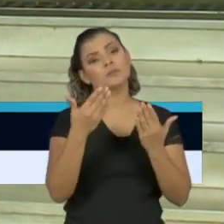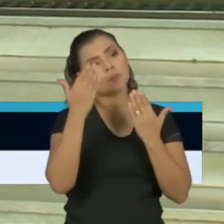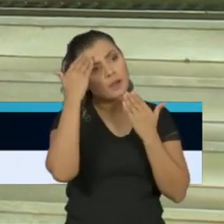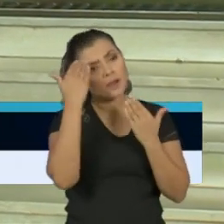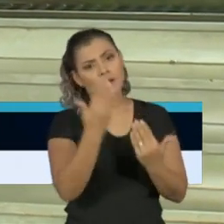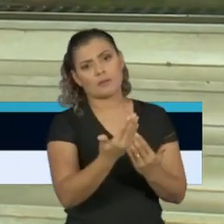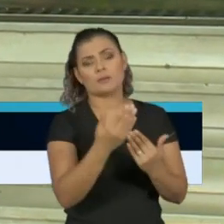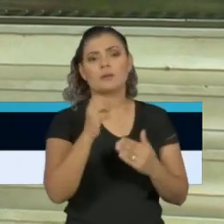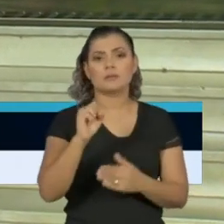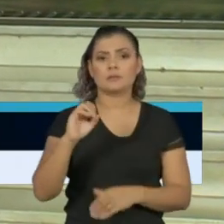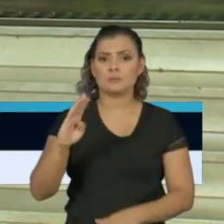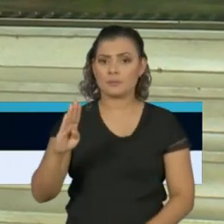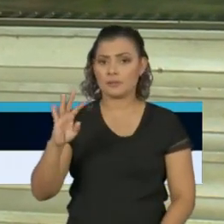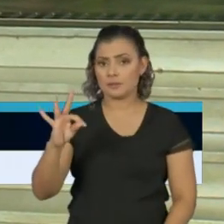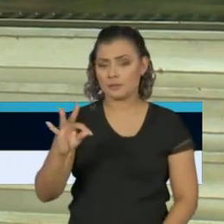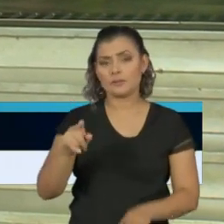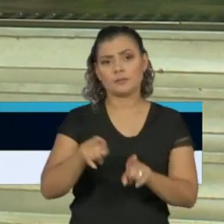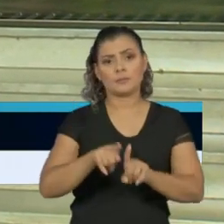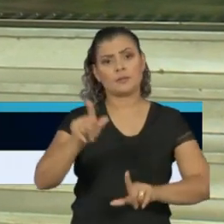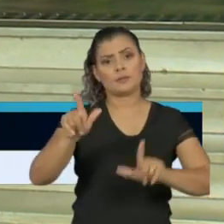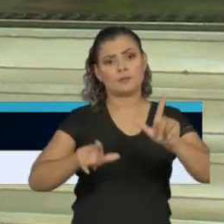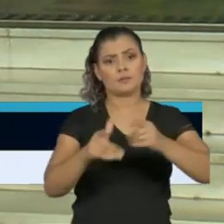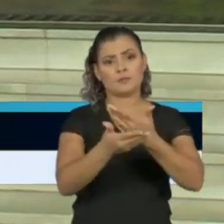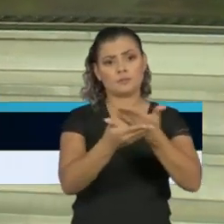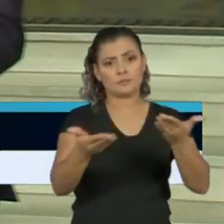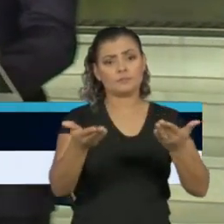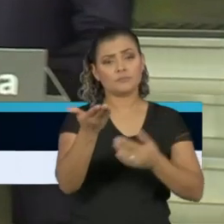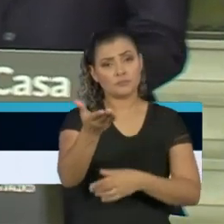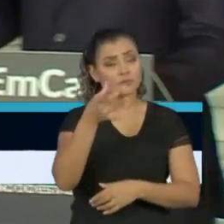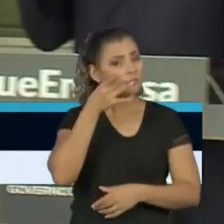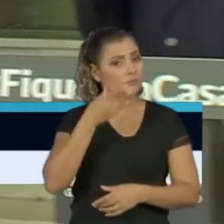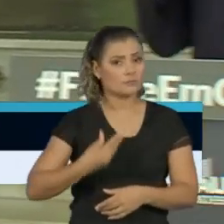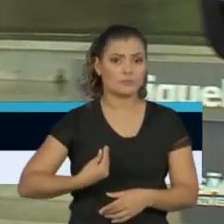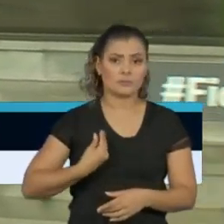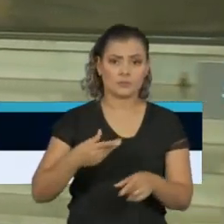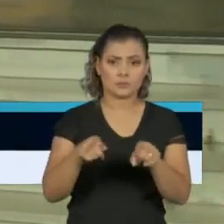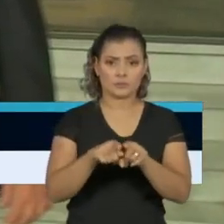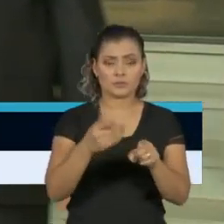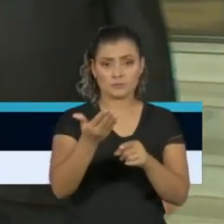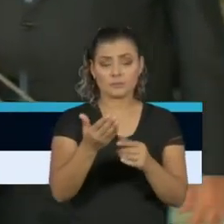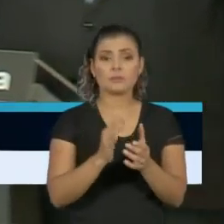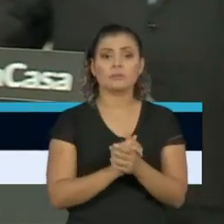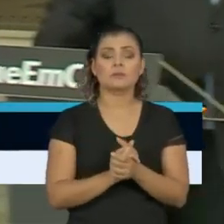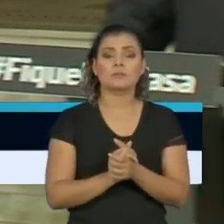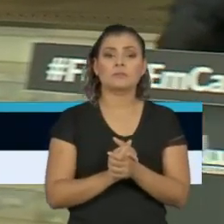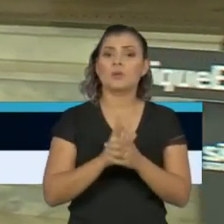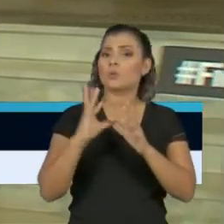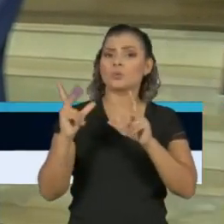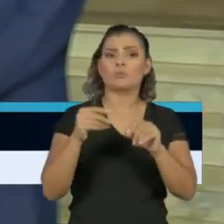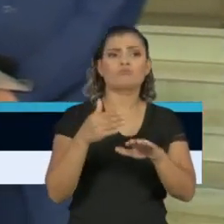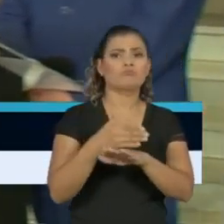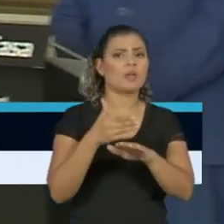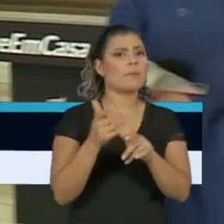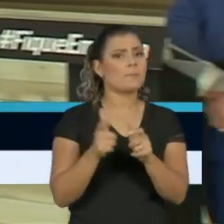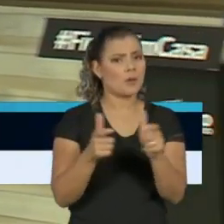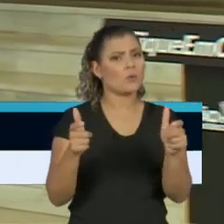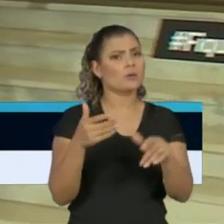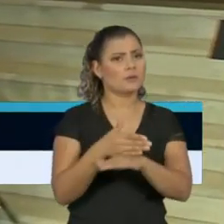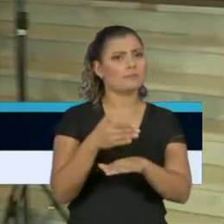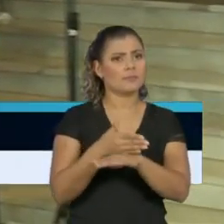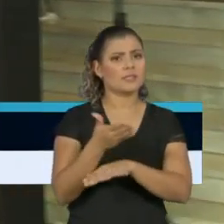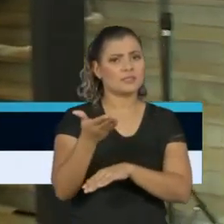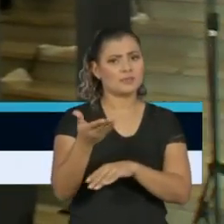aqui o SBT, Sistema Brasileiro de Televisão, e a você pessoalmente. Se você não esteve presente em todas, na maioria